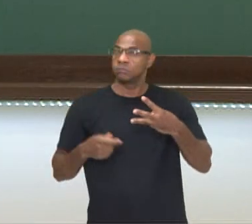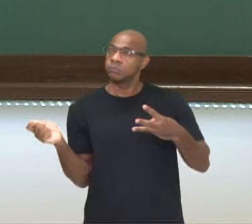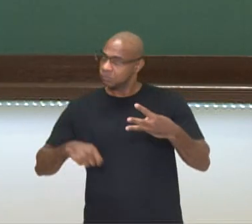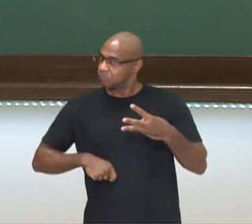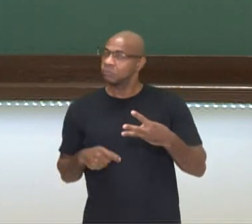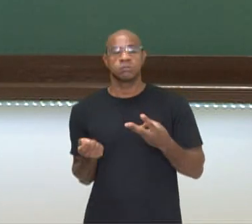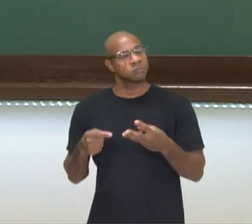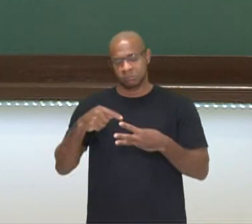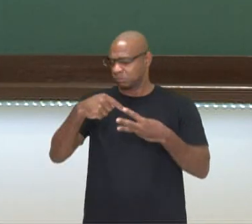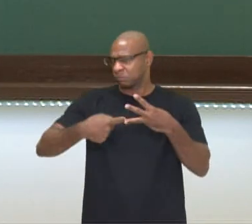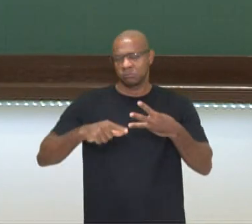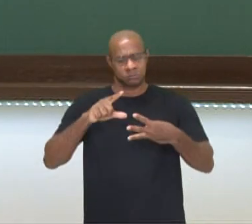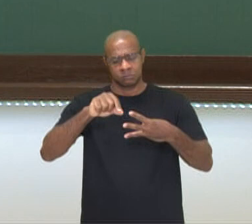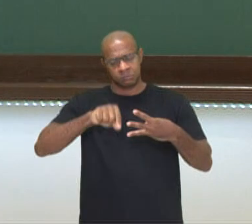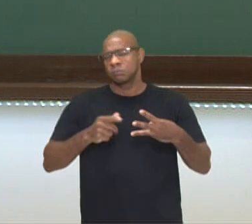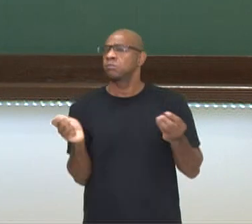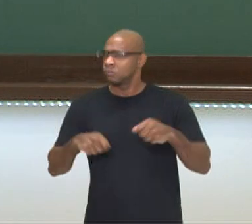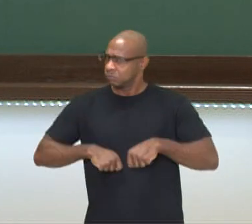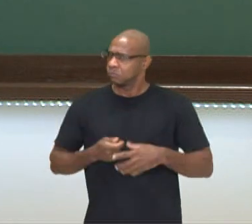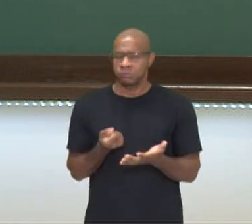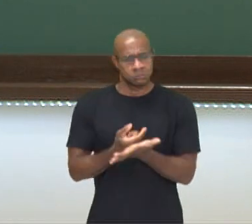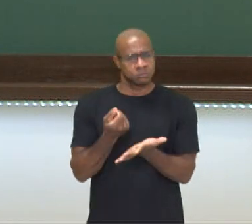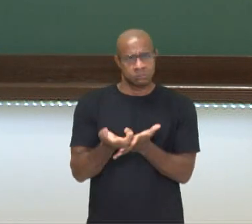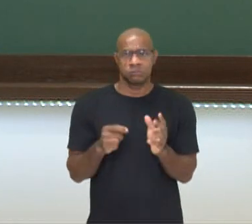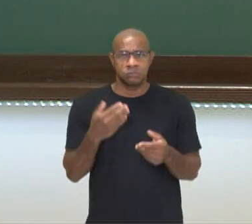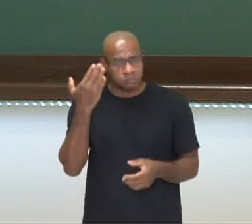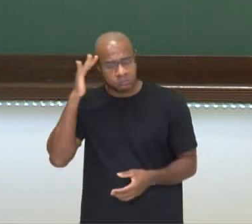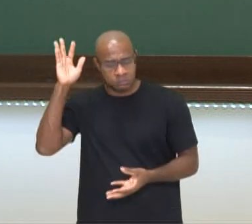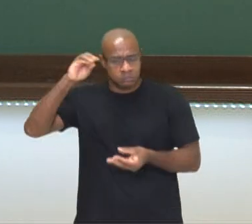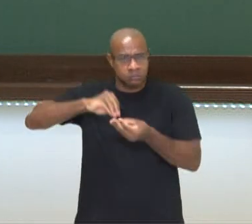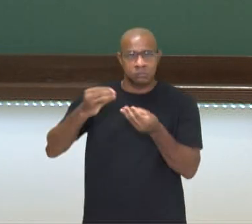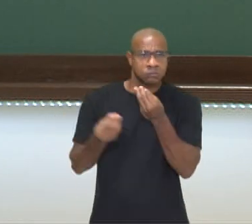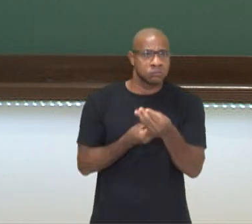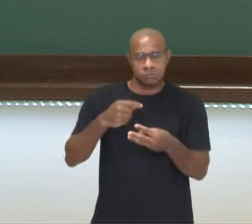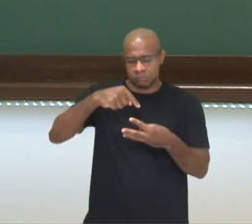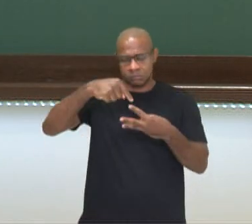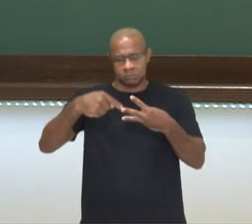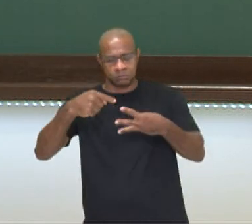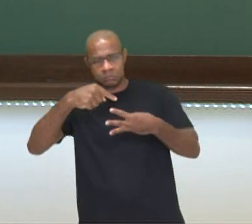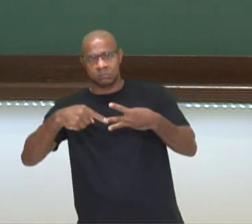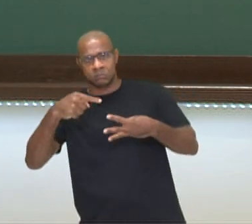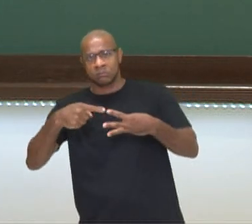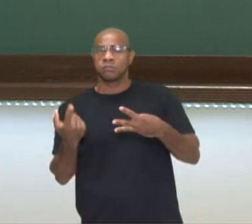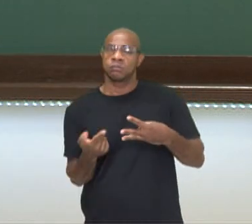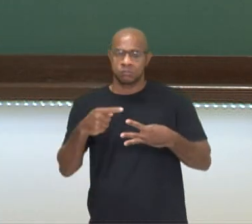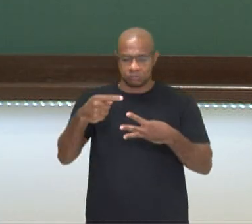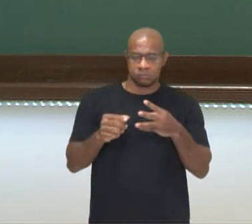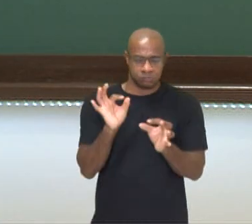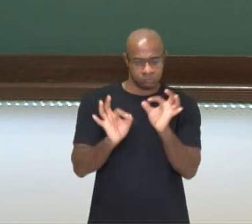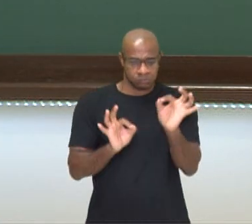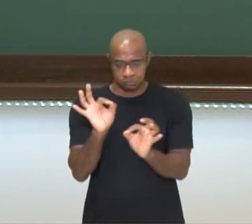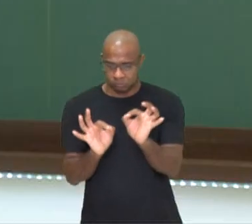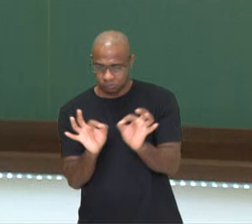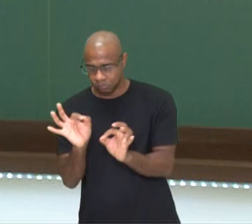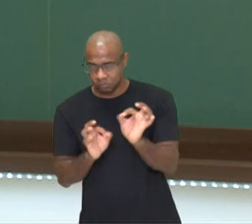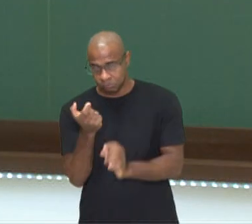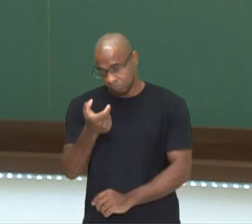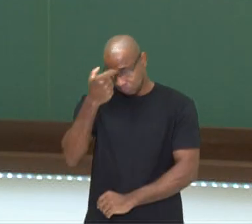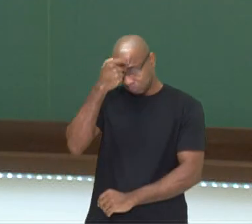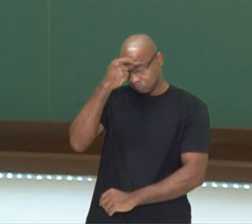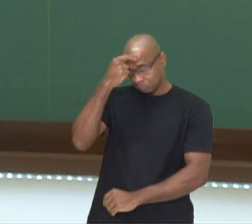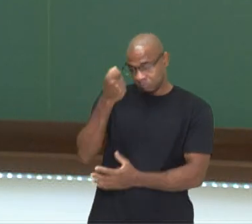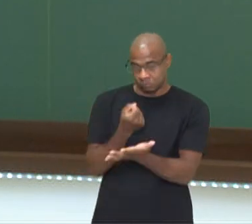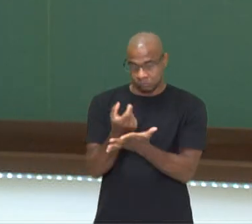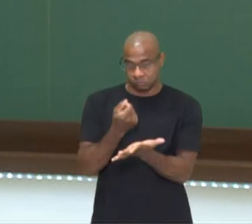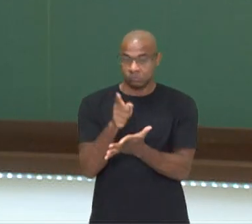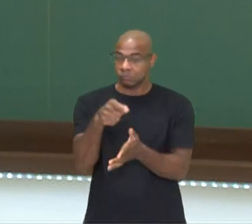fazendo um financiamento e entender como essas duas coisas aqui, elas se conversam, planejando de forma consciente aí uma coisa que